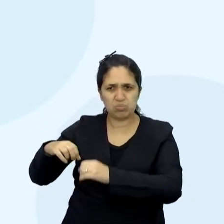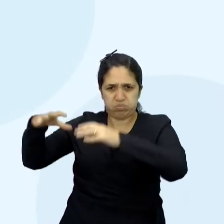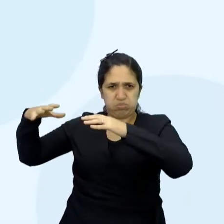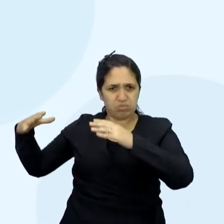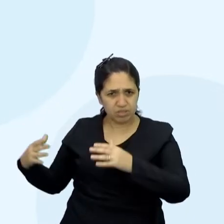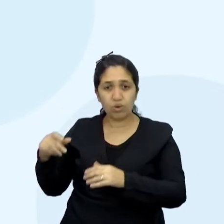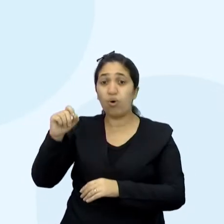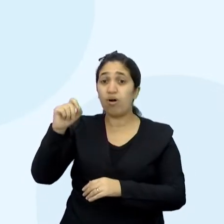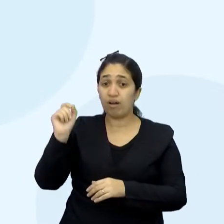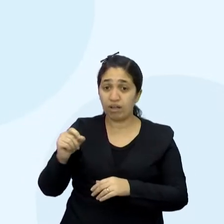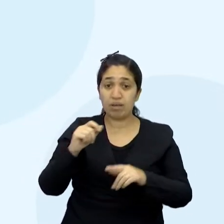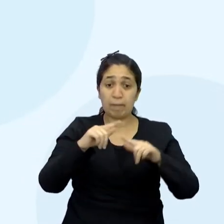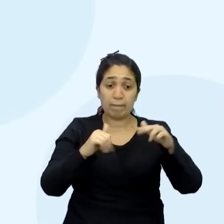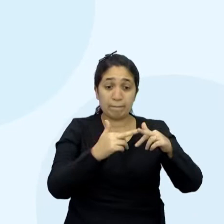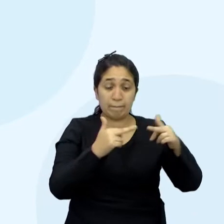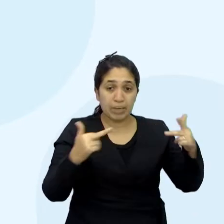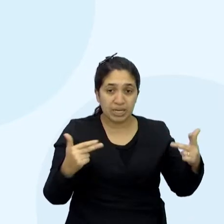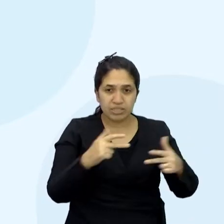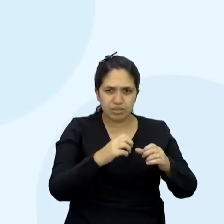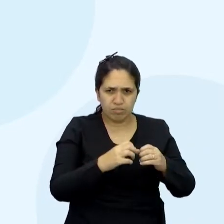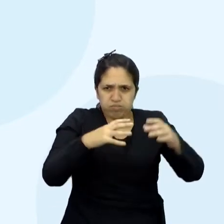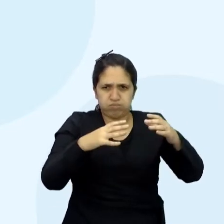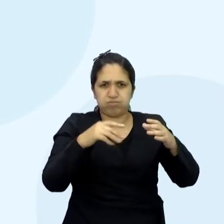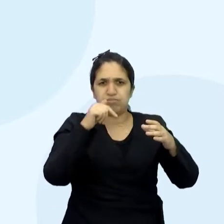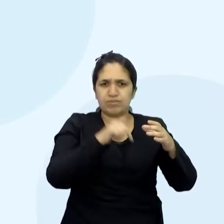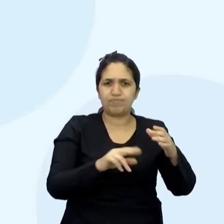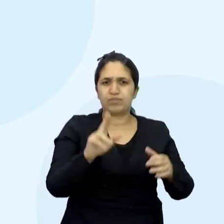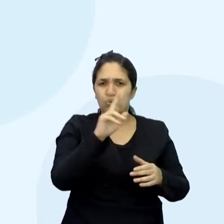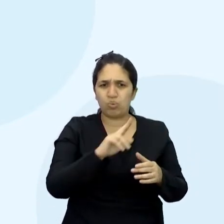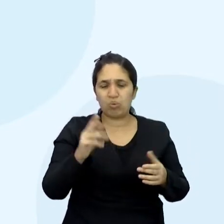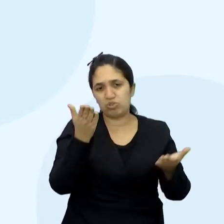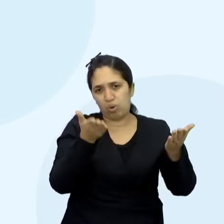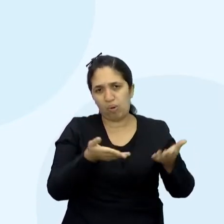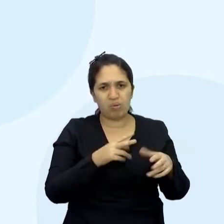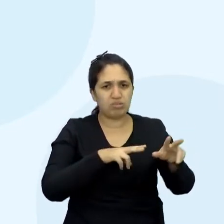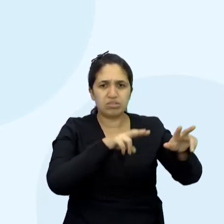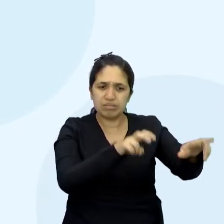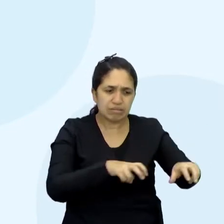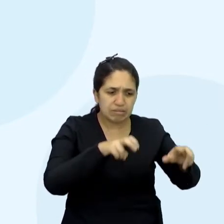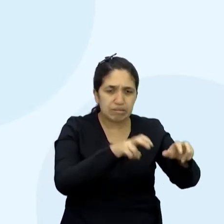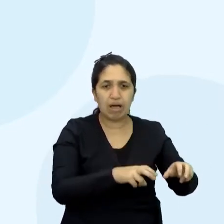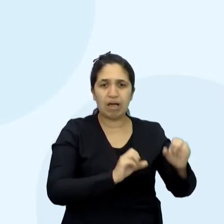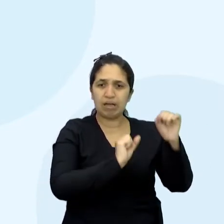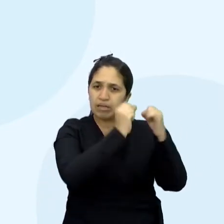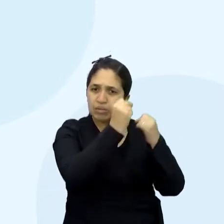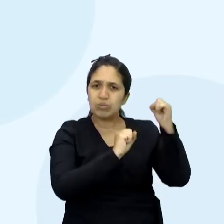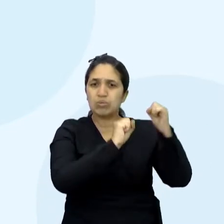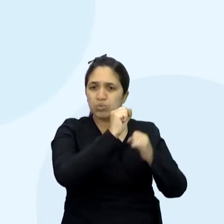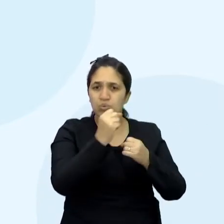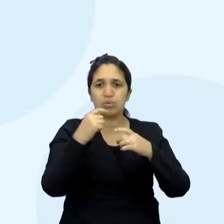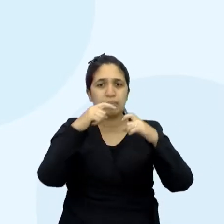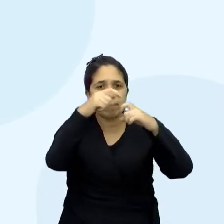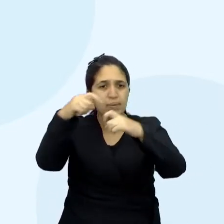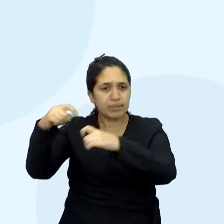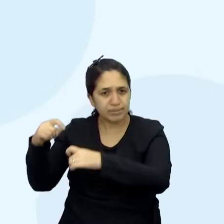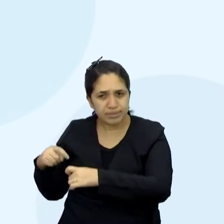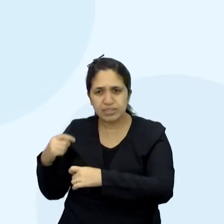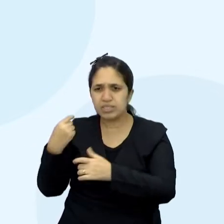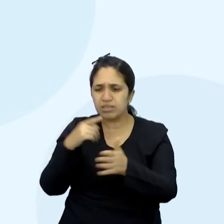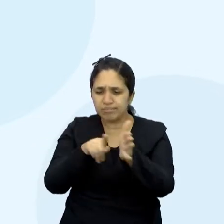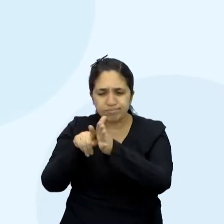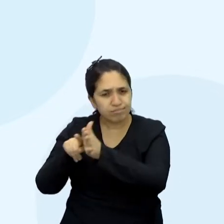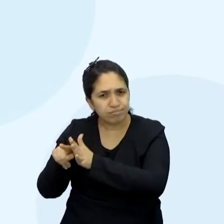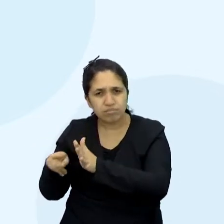da manipulação de materiais radioativos utilizados hoje na agricultura, na indústria, na medicina, em